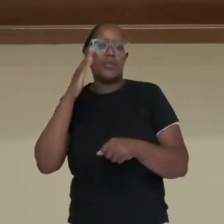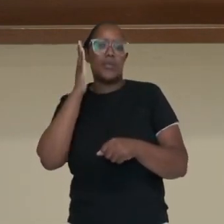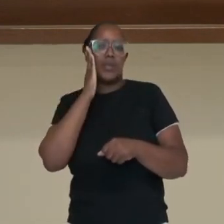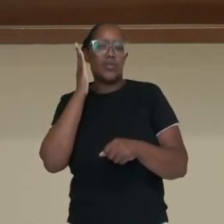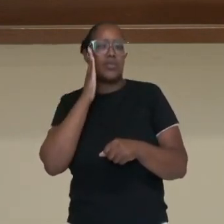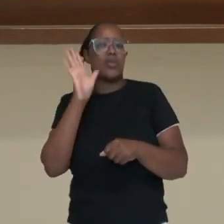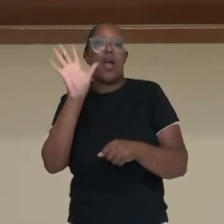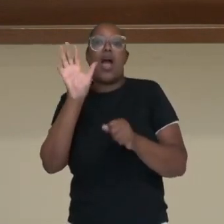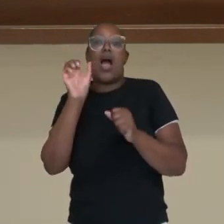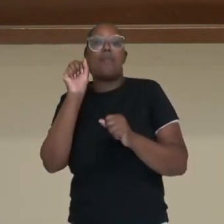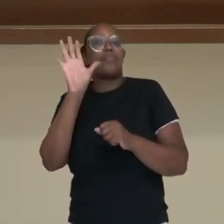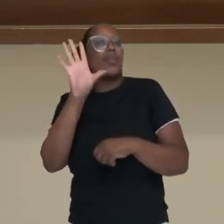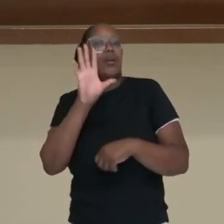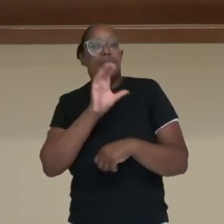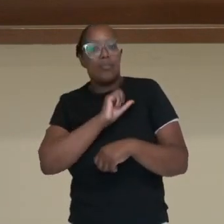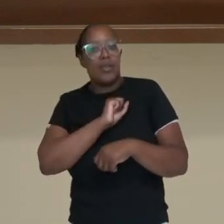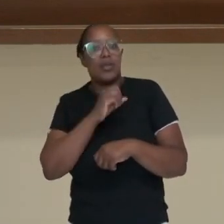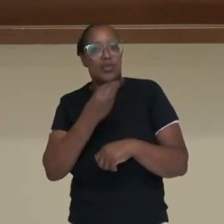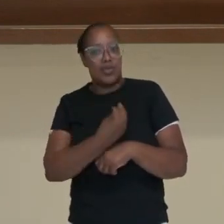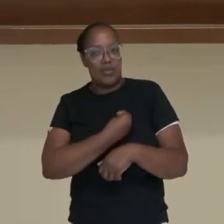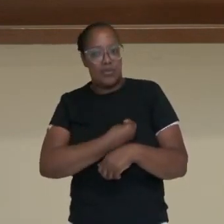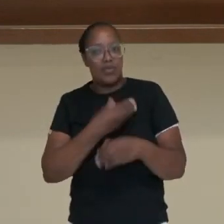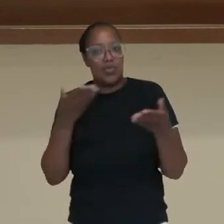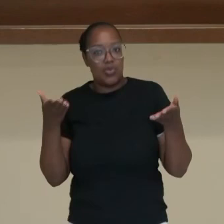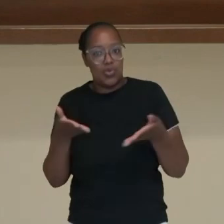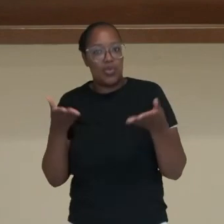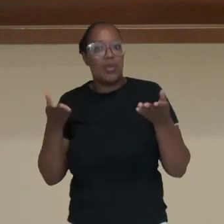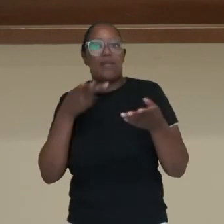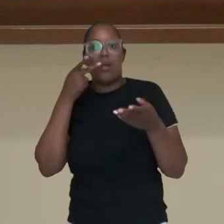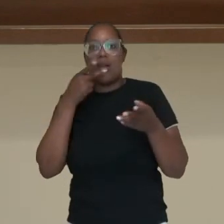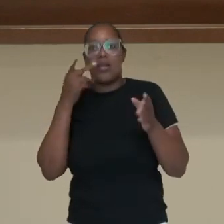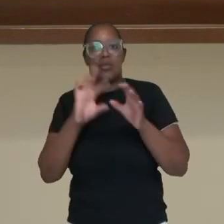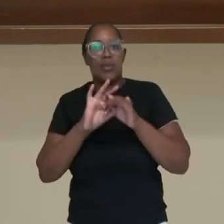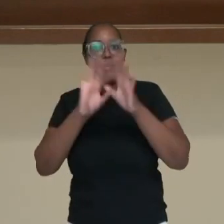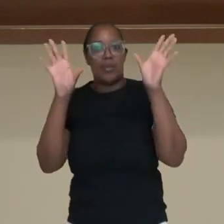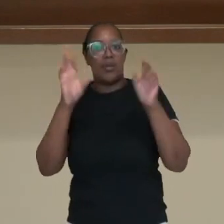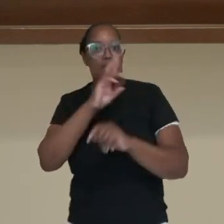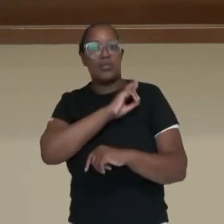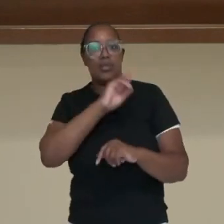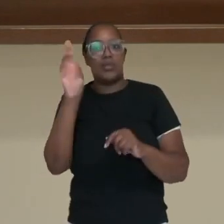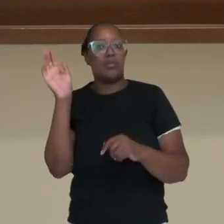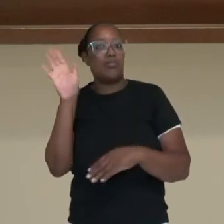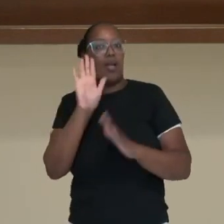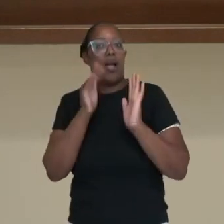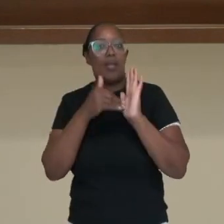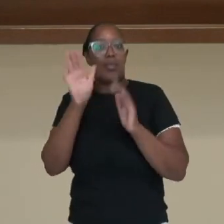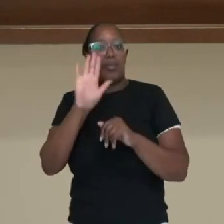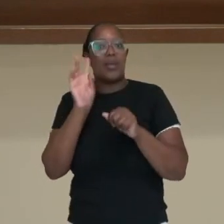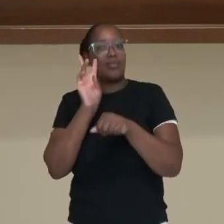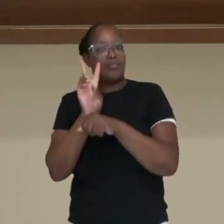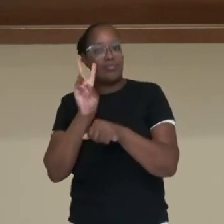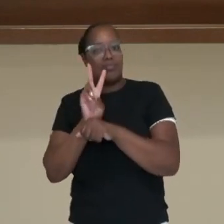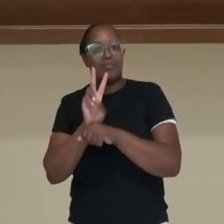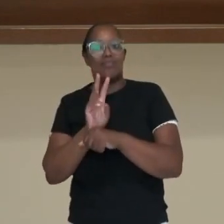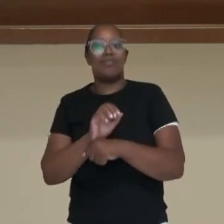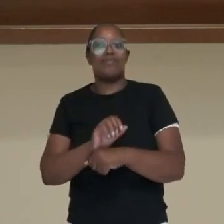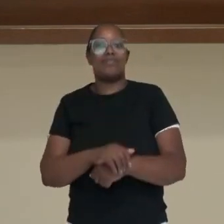Adorei estar aqui conversando com vocês sobre a liberdade religiosa aqui no Brasil e até mais. Se cuidem!